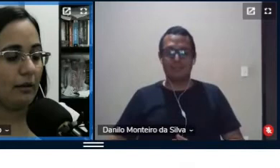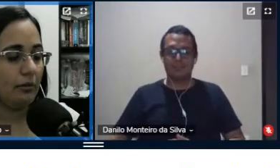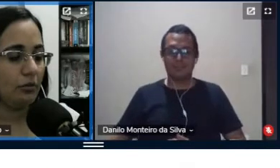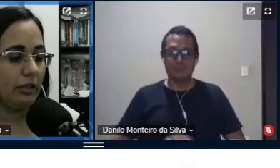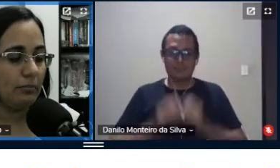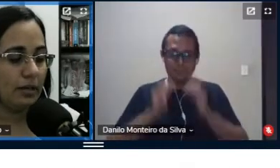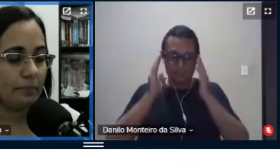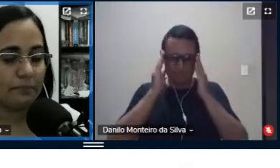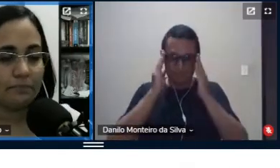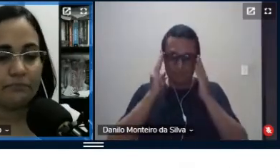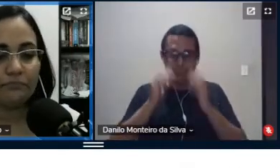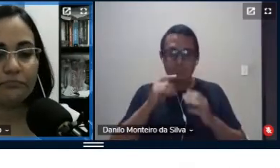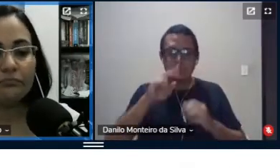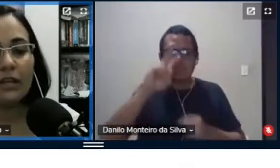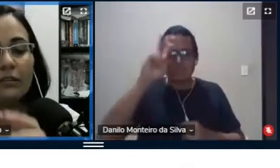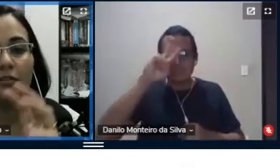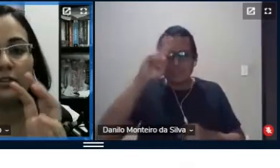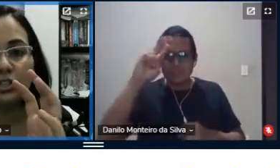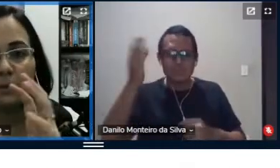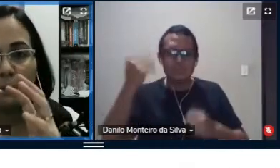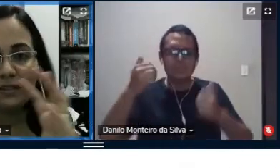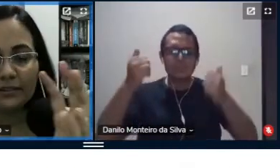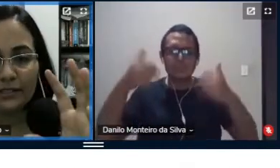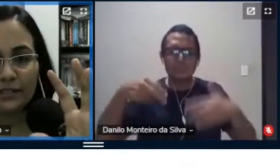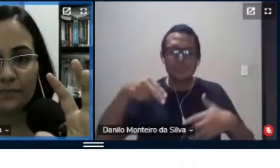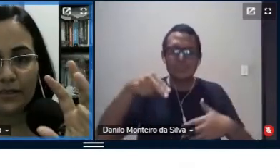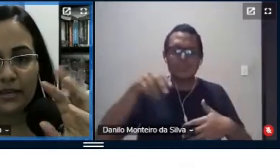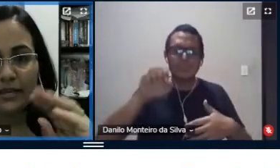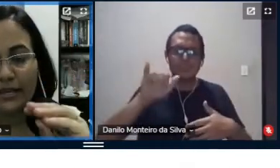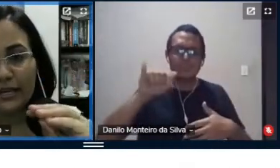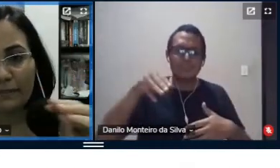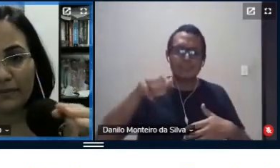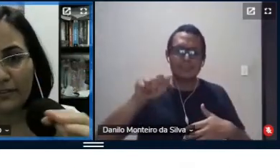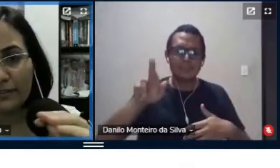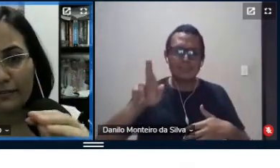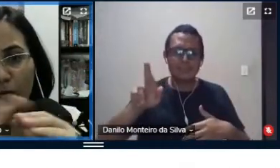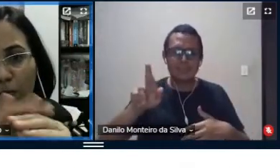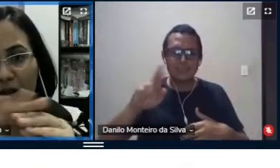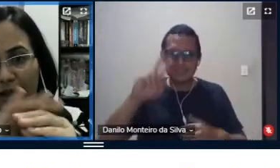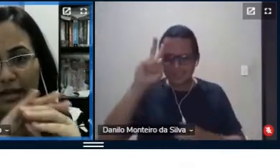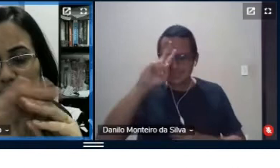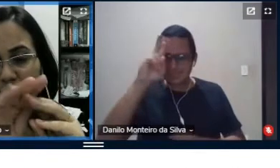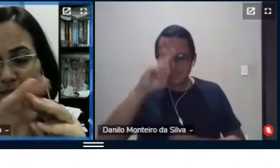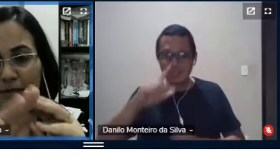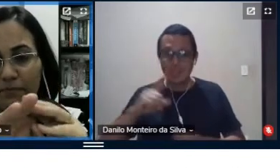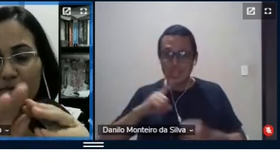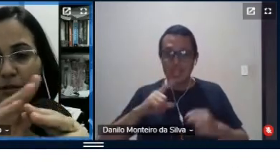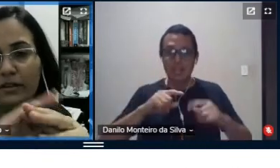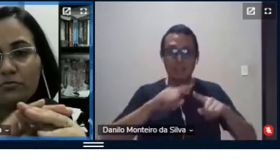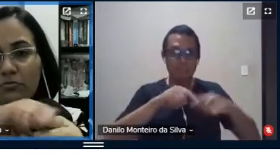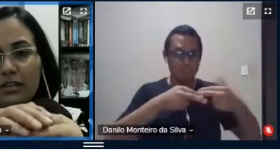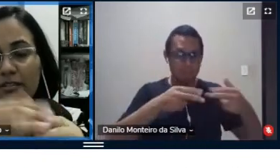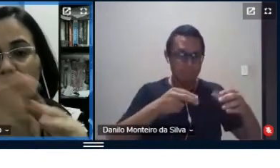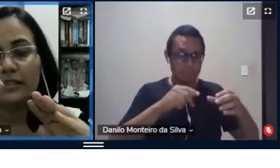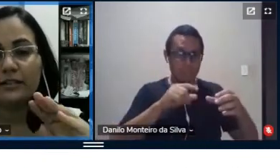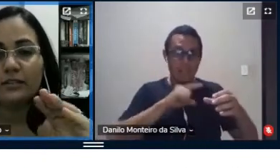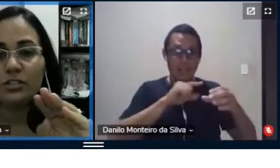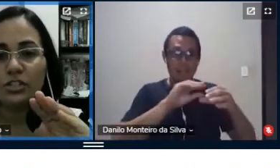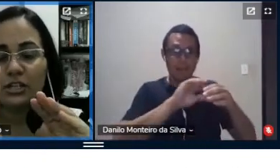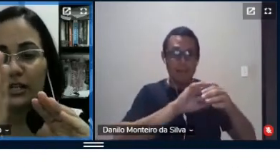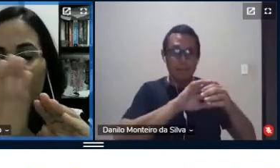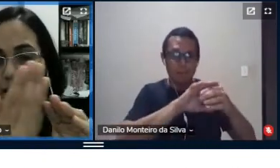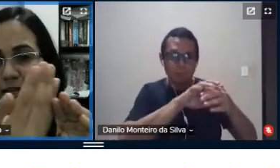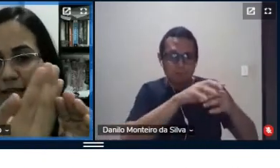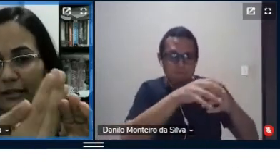lá da aula do Neymar, né? Que vocês tinham uma pecinha e aquela pecinha estava com uma casca, né? Então, às vezes, é